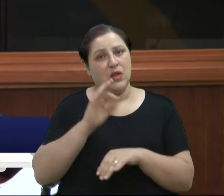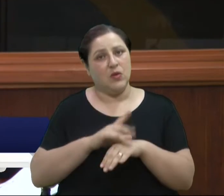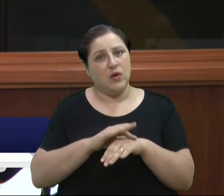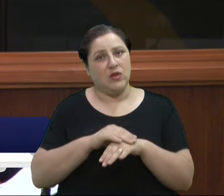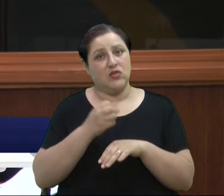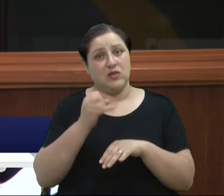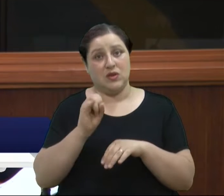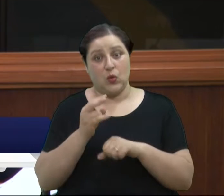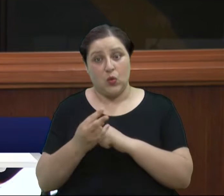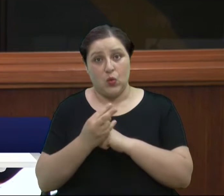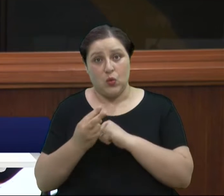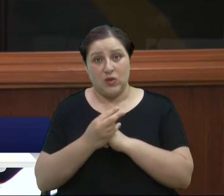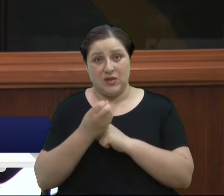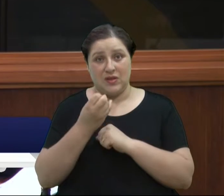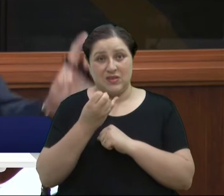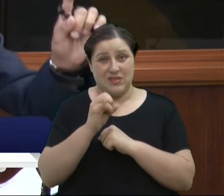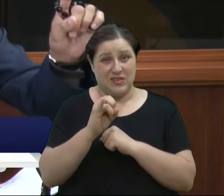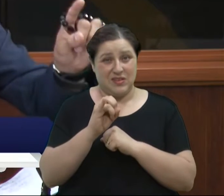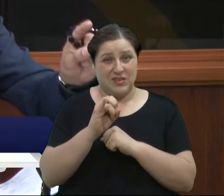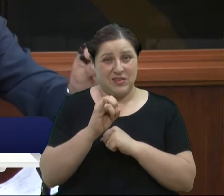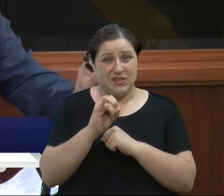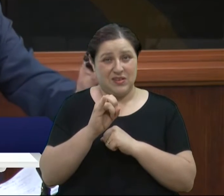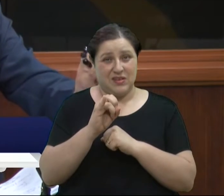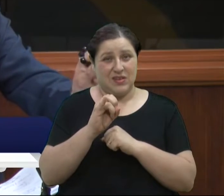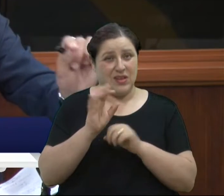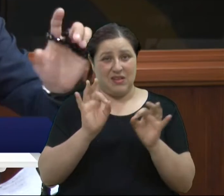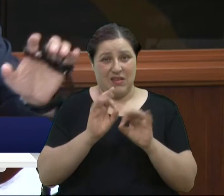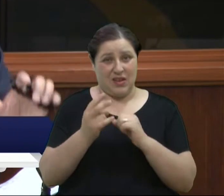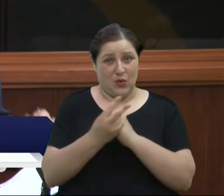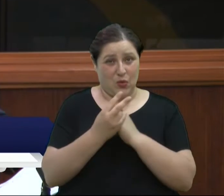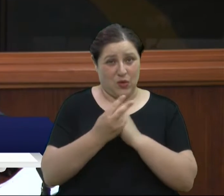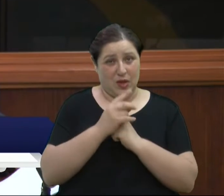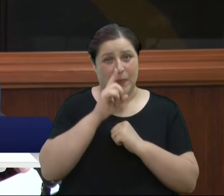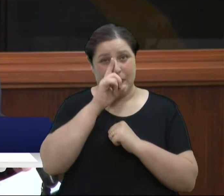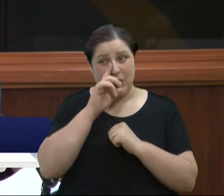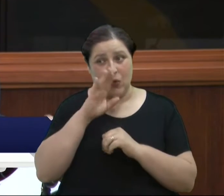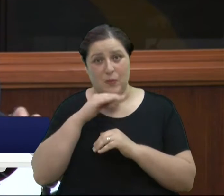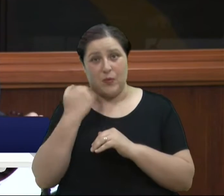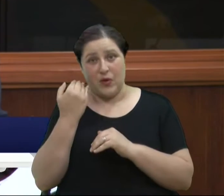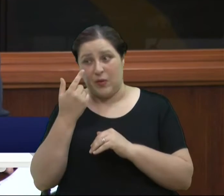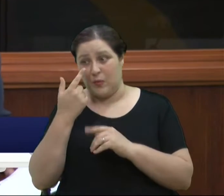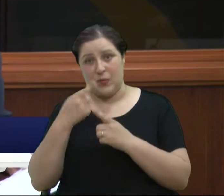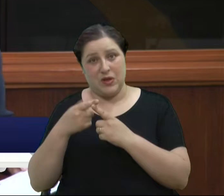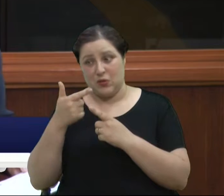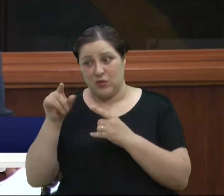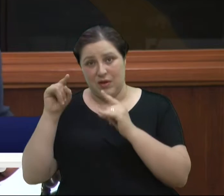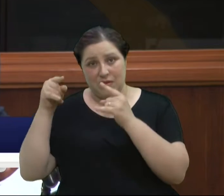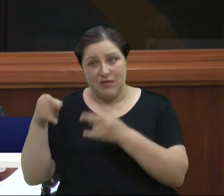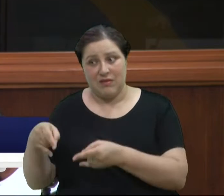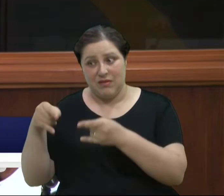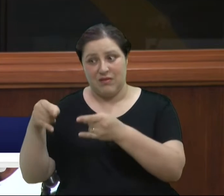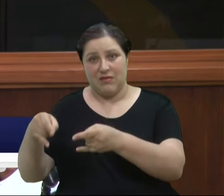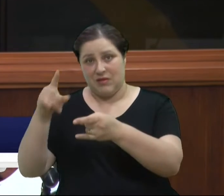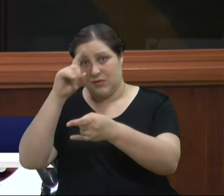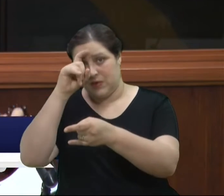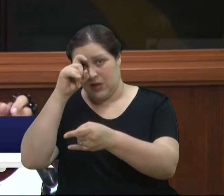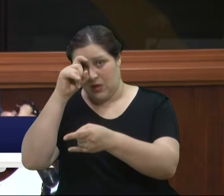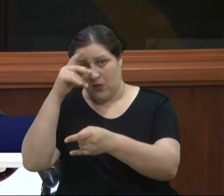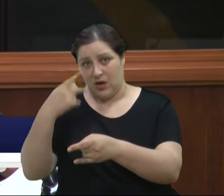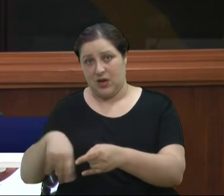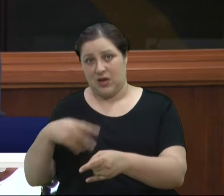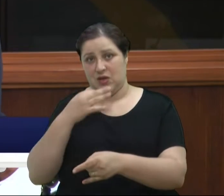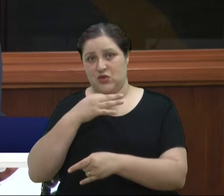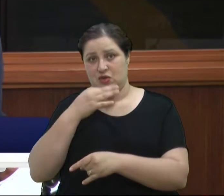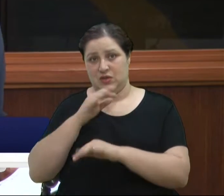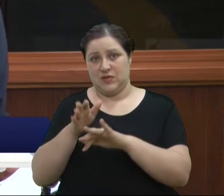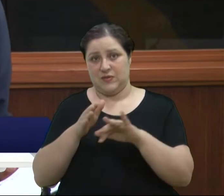morrer, que não vão conseguir um leito hospitalar em Caxias do Sul. Mais um ponto, só para encerrar minha fala, vereador Rafael. Em questão do